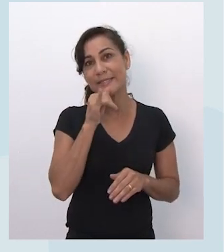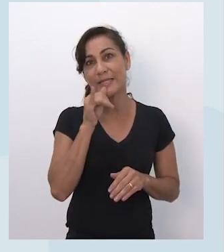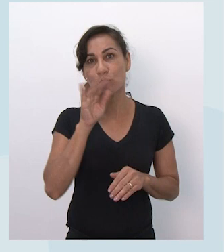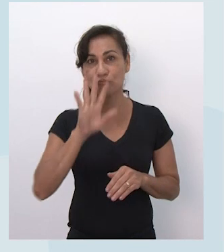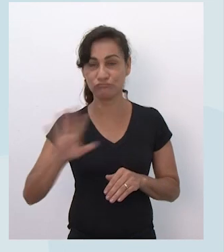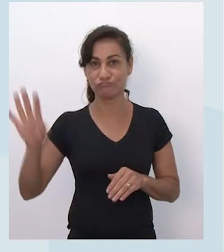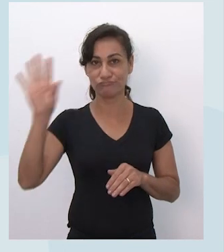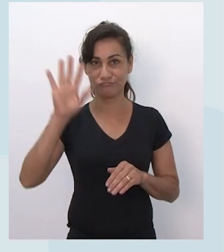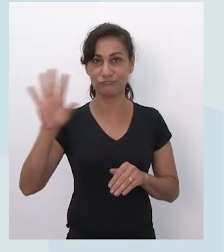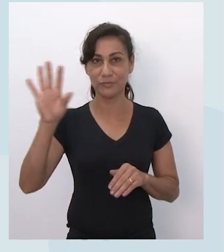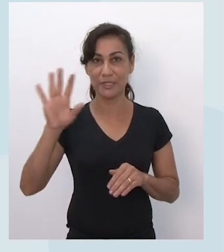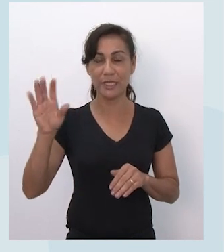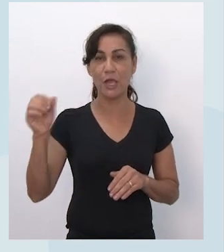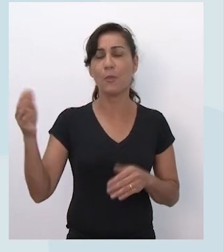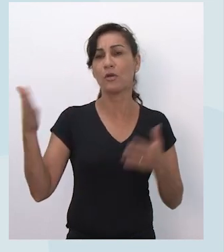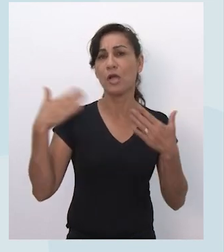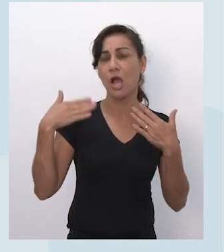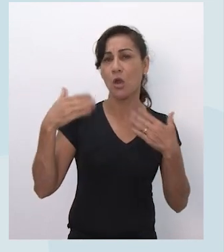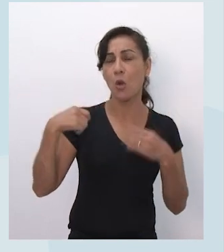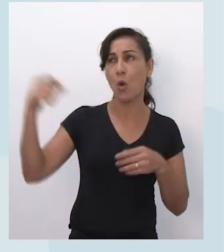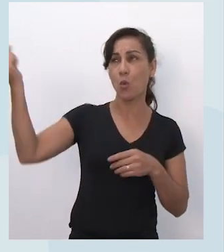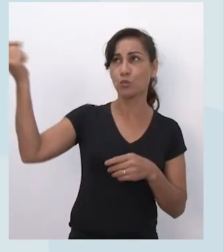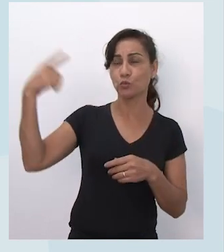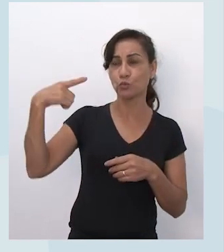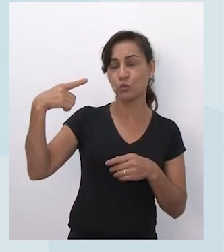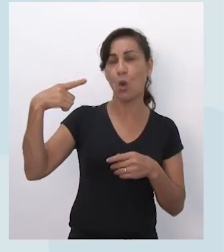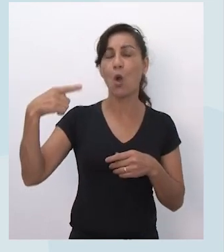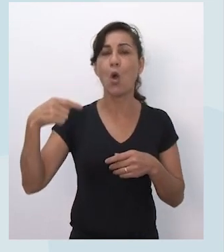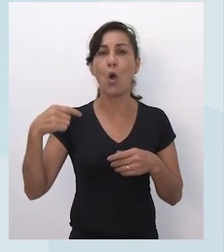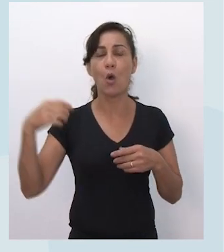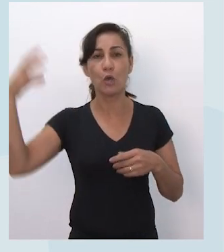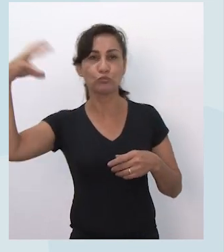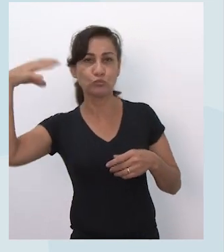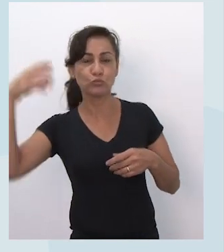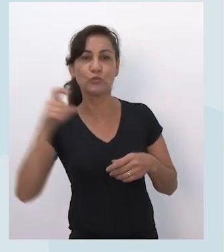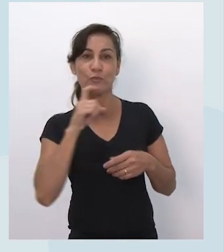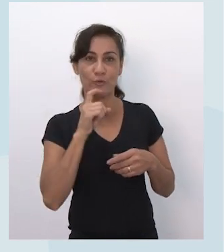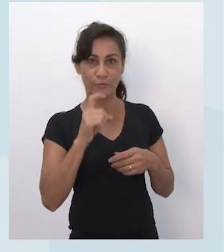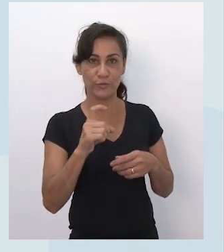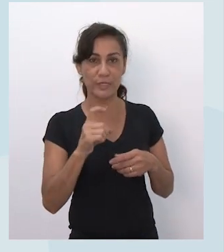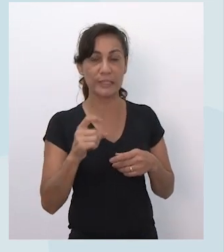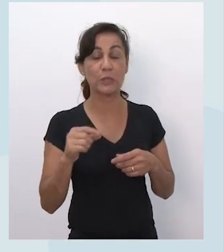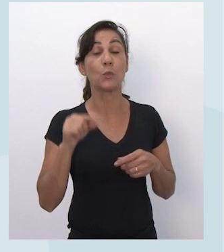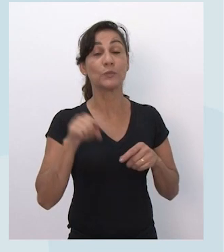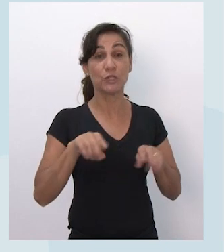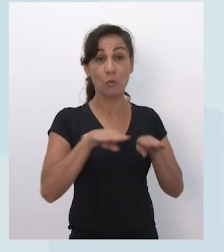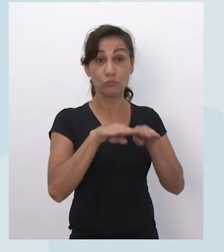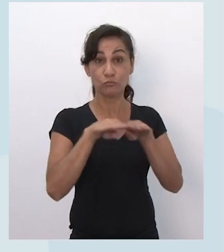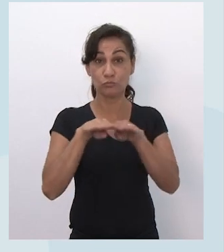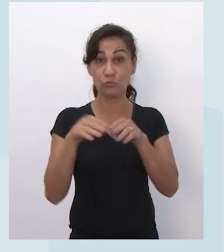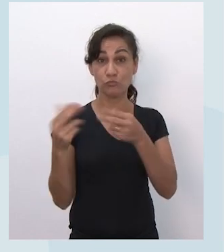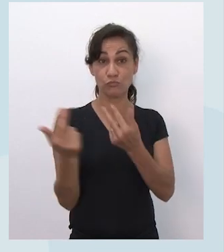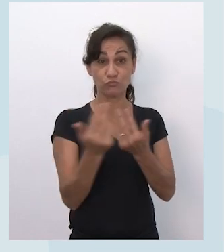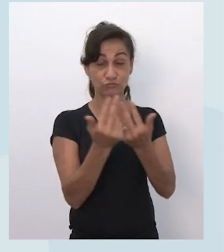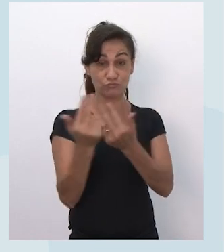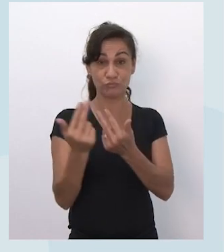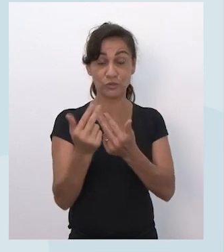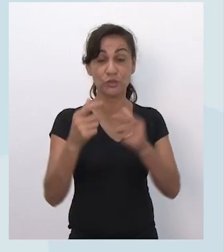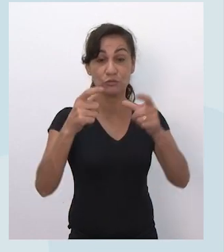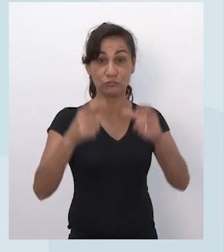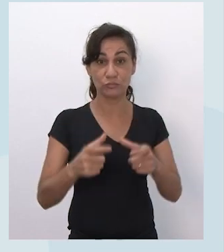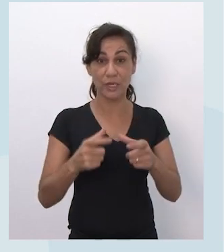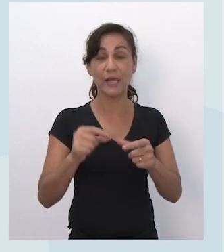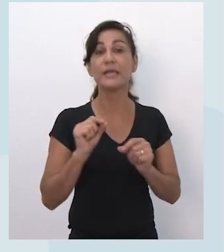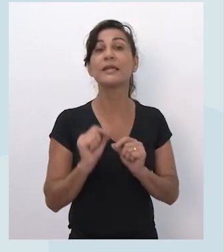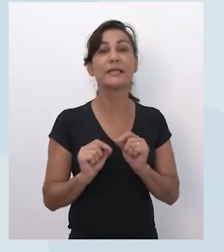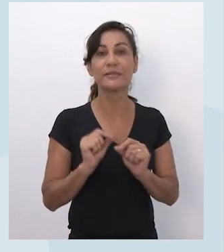esse exemplo, acho que ele fica bem claro, né? O clima, ele, de acordo com as características geográficas locais, ele